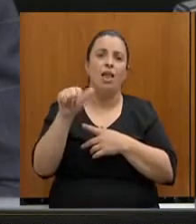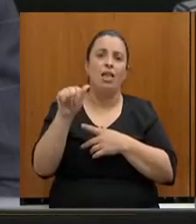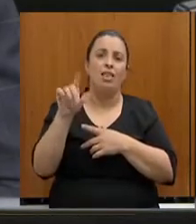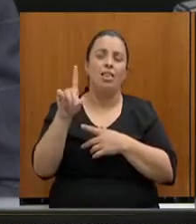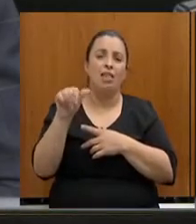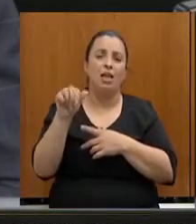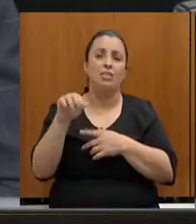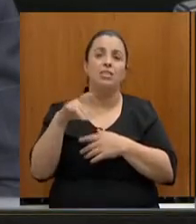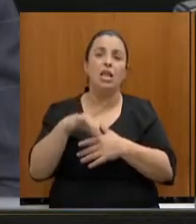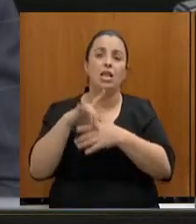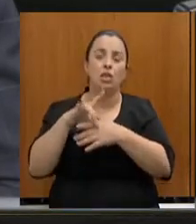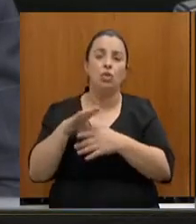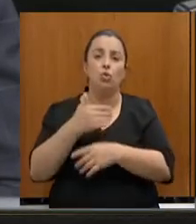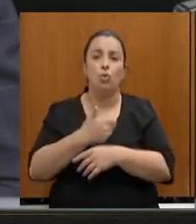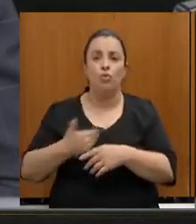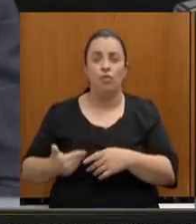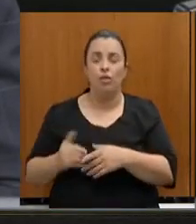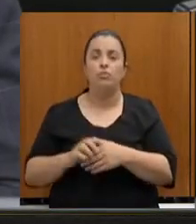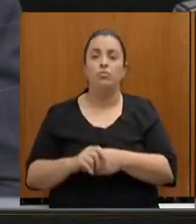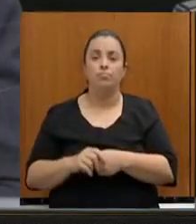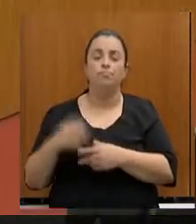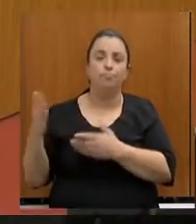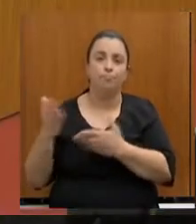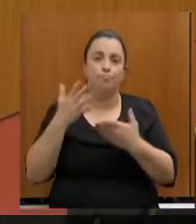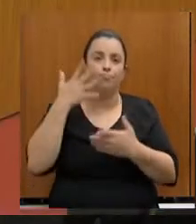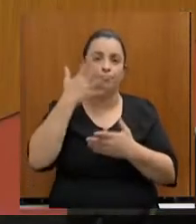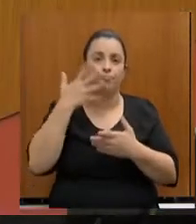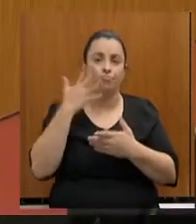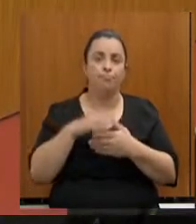governo a palavra Deputado Gustavo Valadares